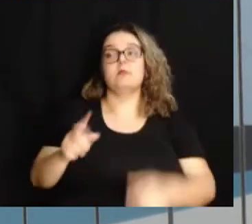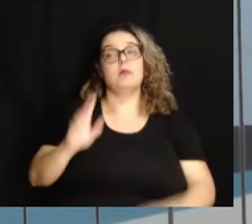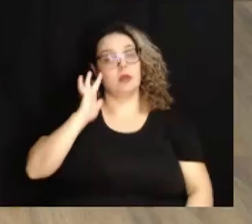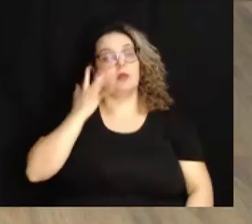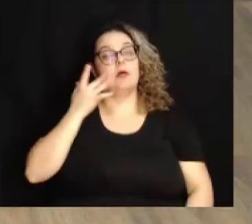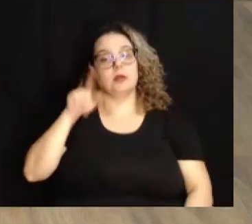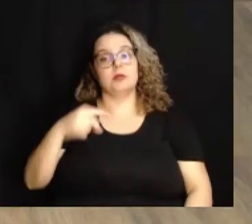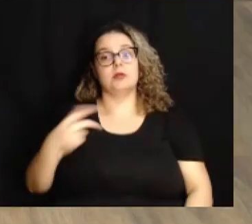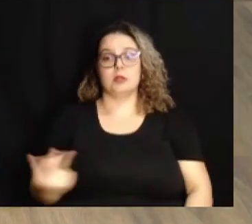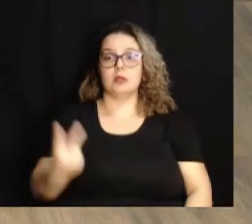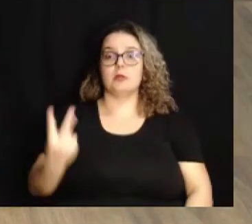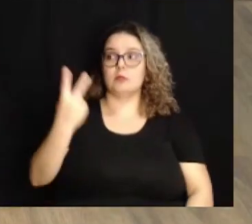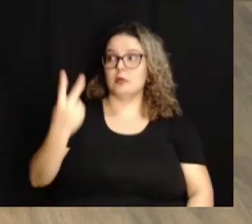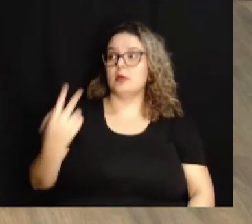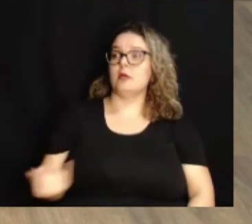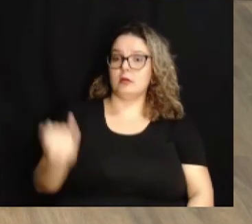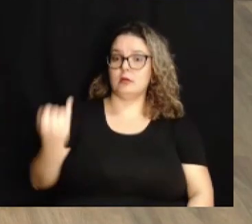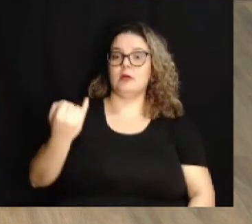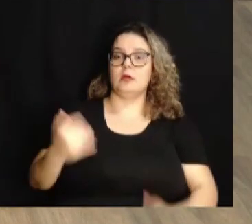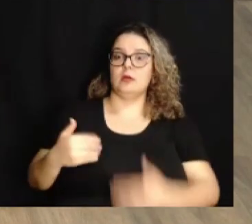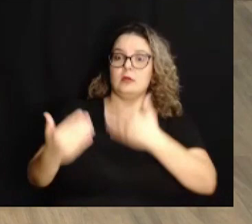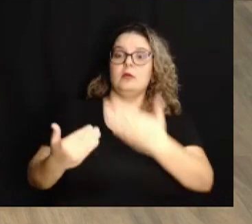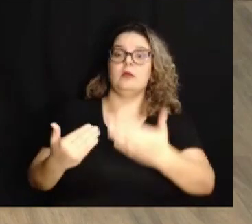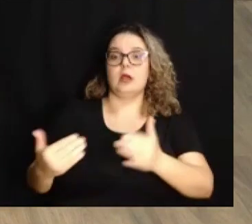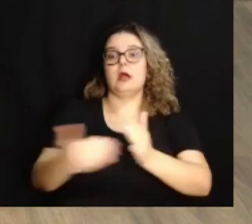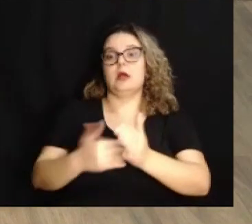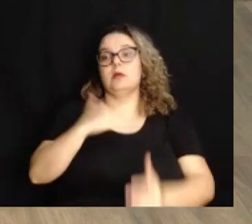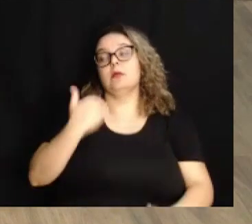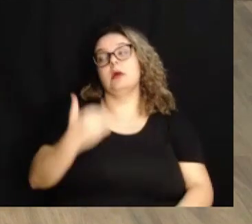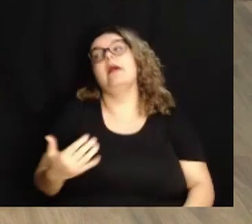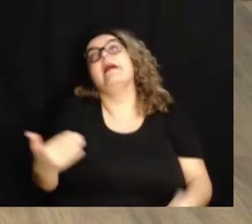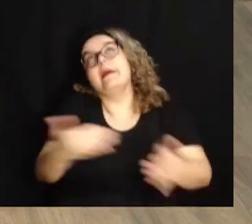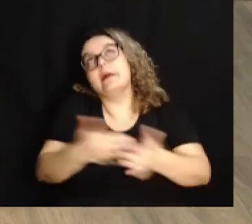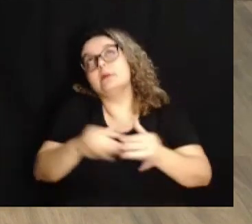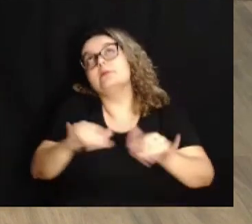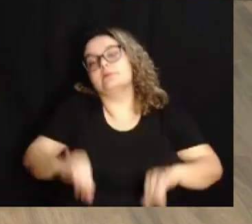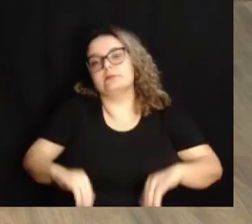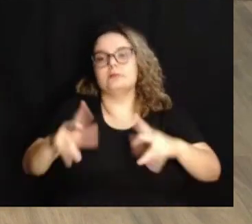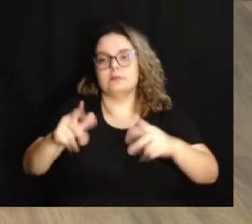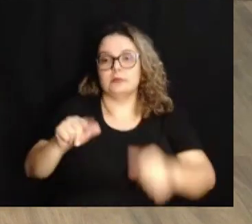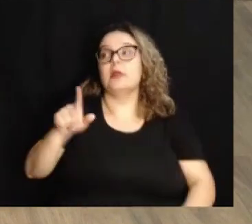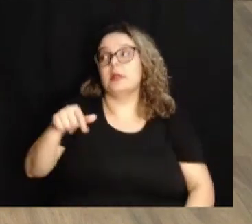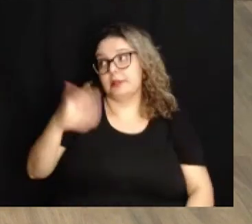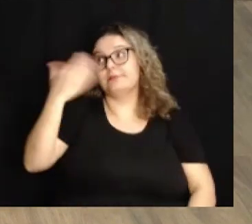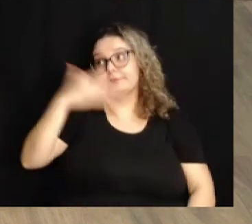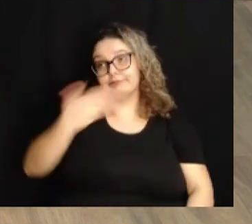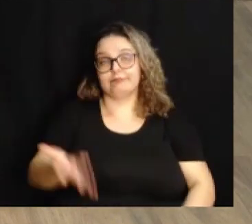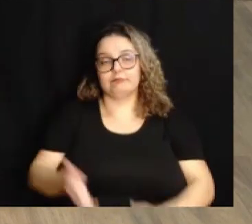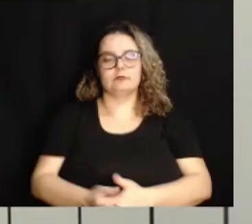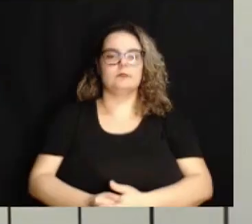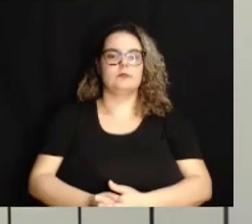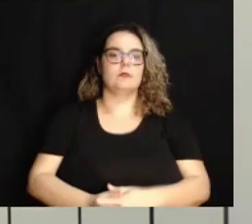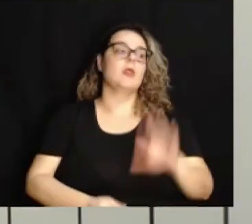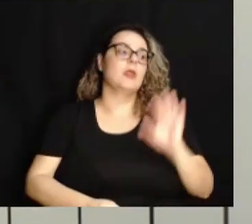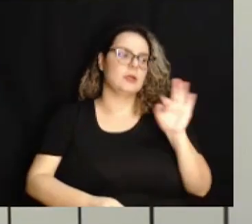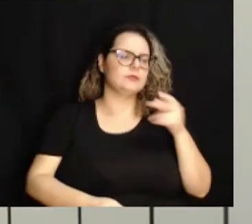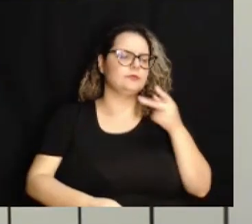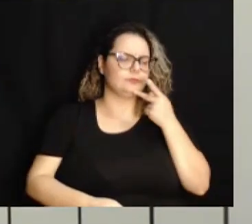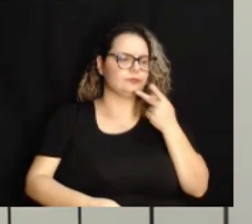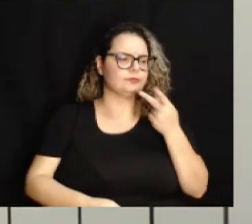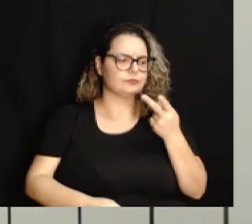né? Muito ainda bem. Que seja com todo o sofrimento exatamente. Que agora, ela consta, né? Isso, agora você falando isso tudo pra mim